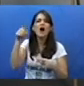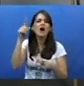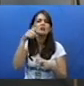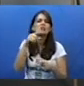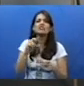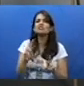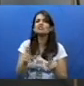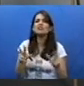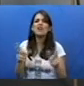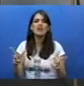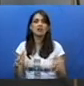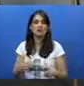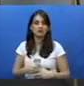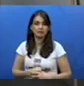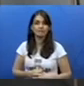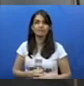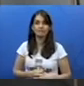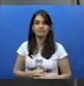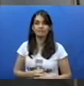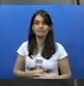precisa. Olha só.